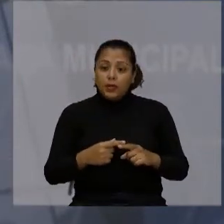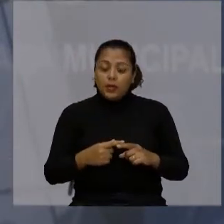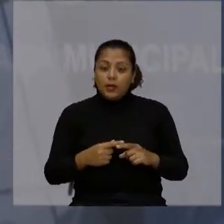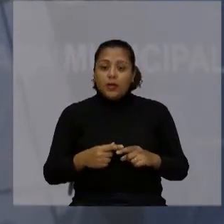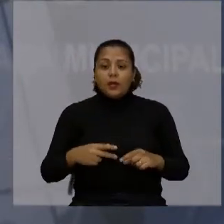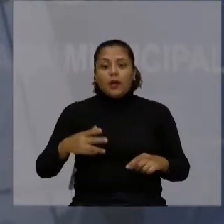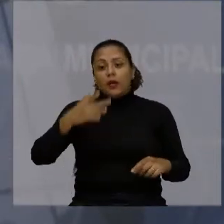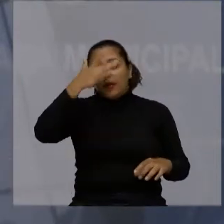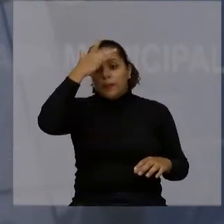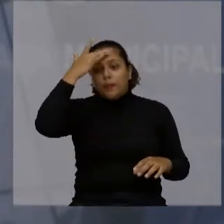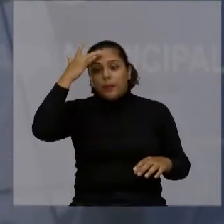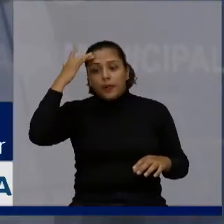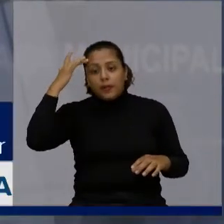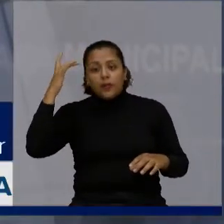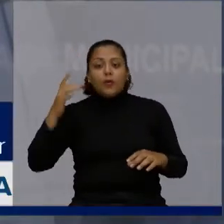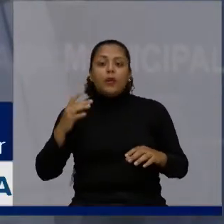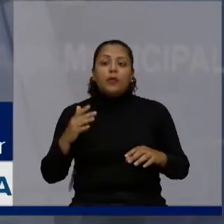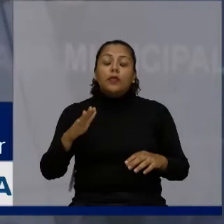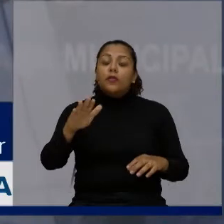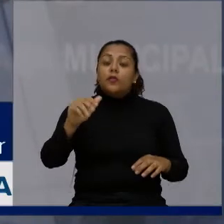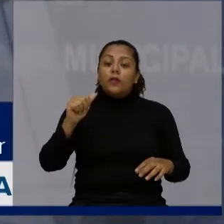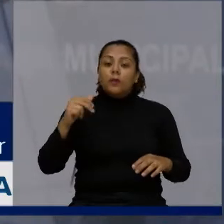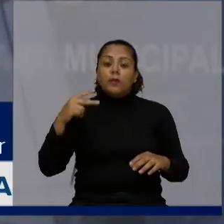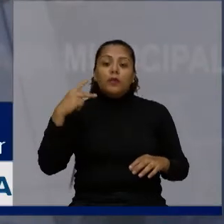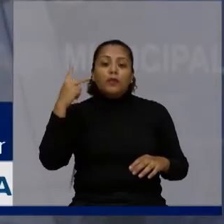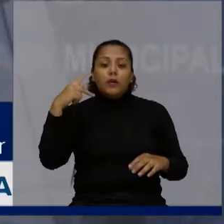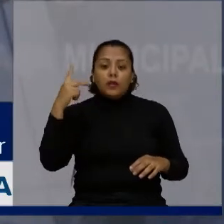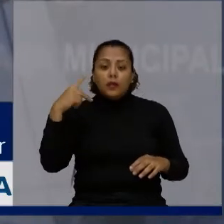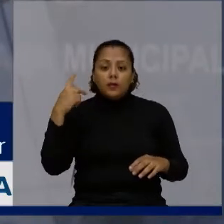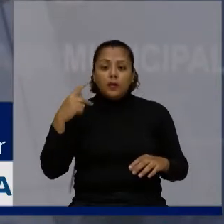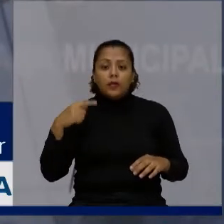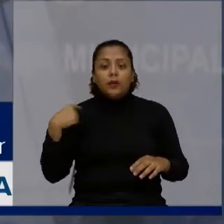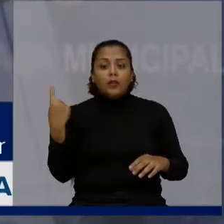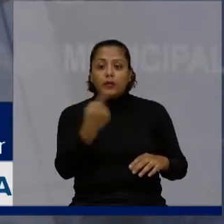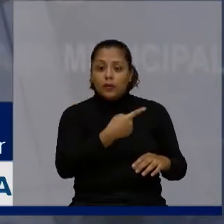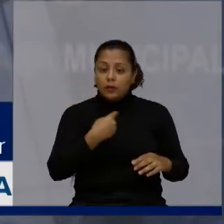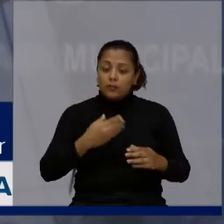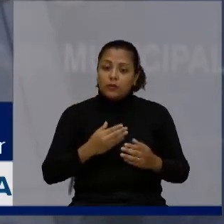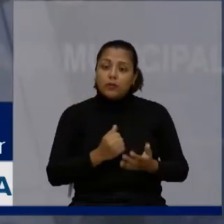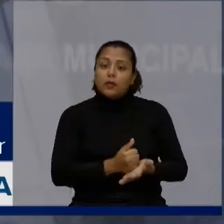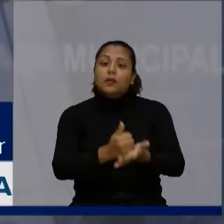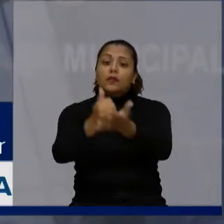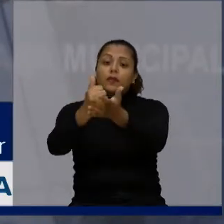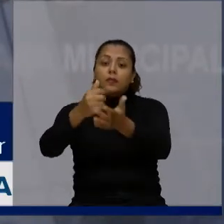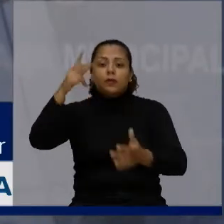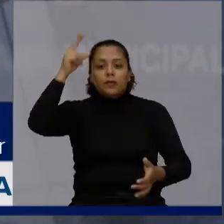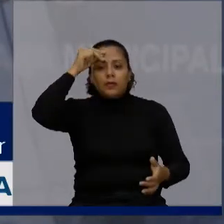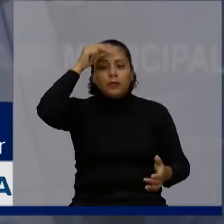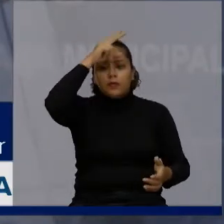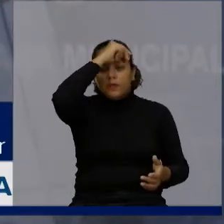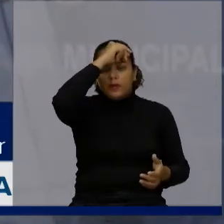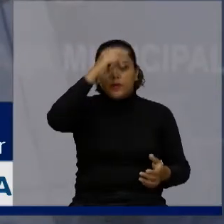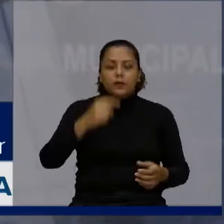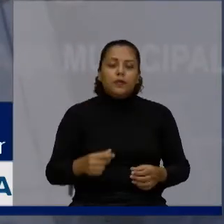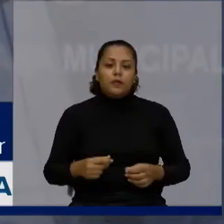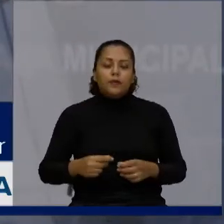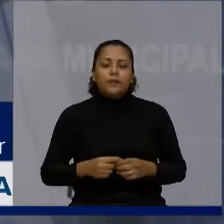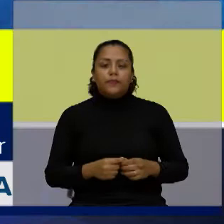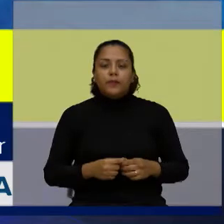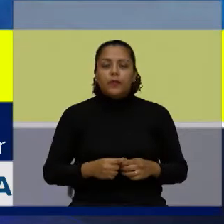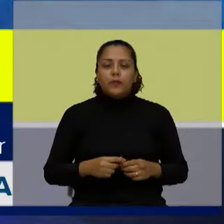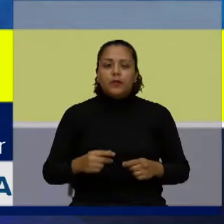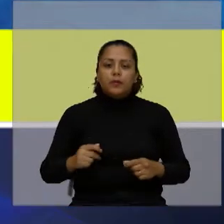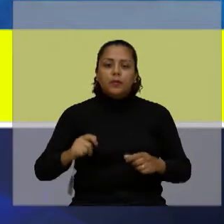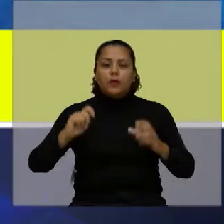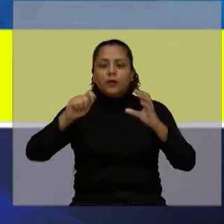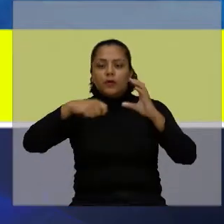encaminha para os setores. A gente tem também aí um videozinho de 1 minuto do Buqueirinha 2, onde a Secretaria de Manutenção